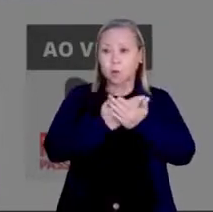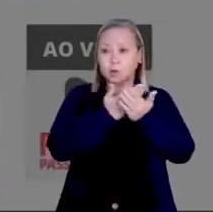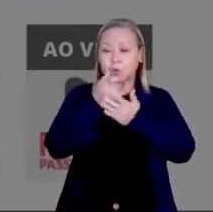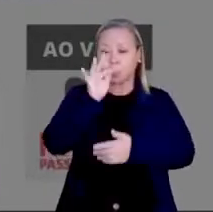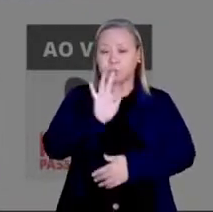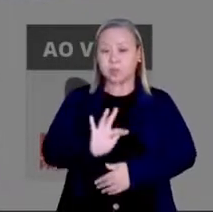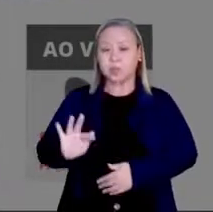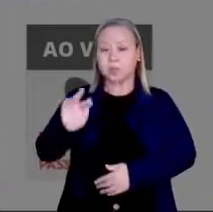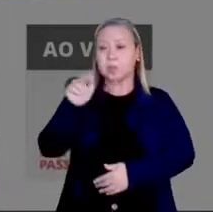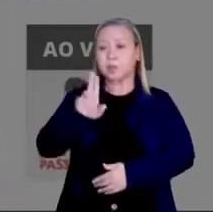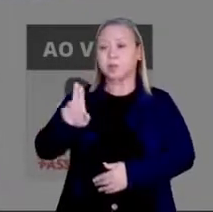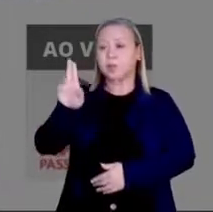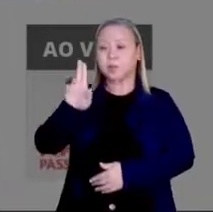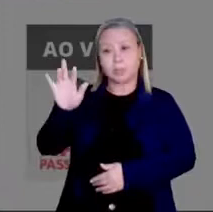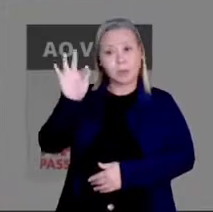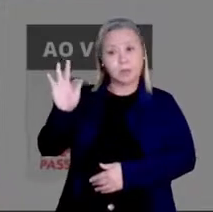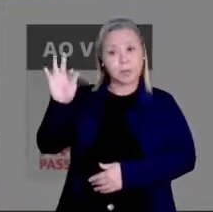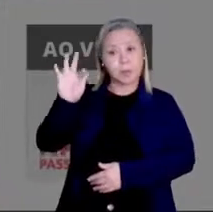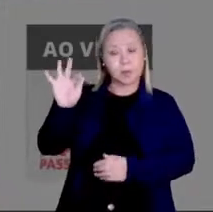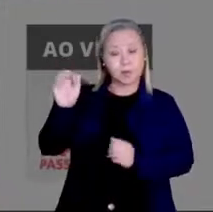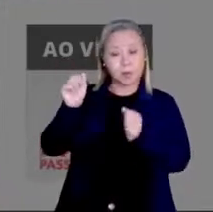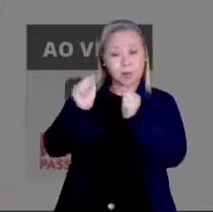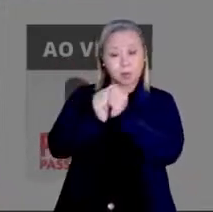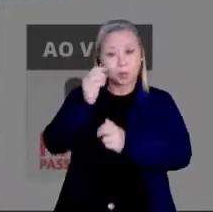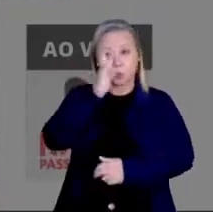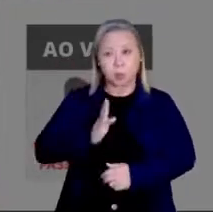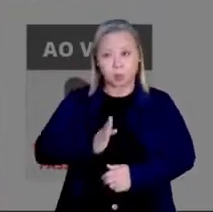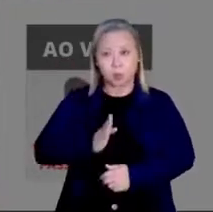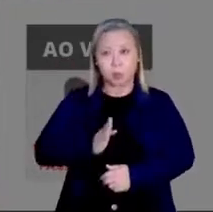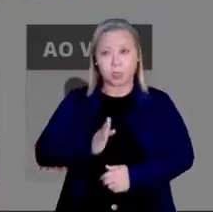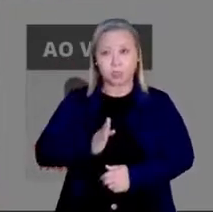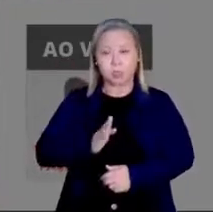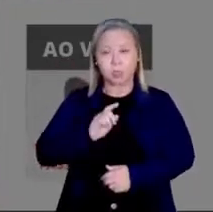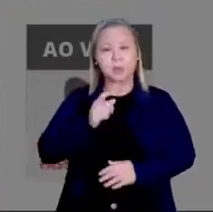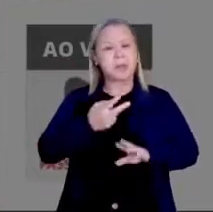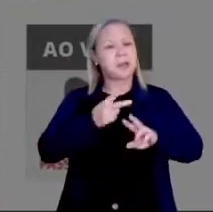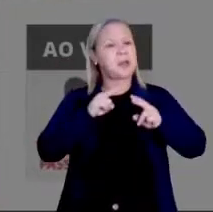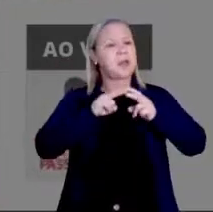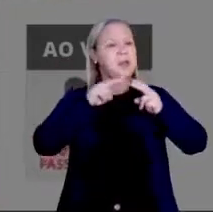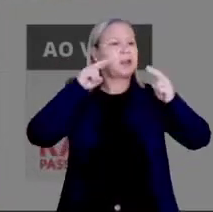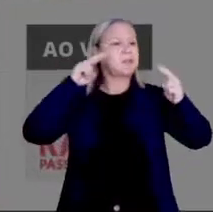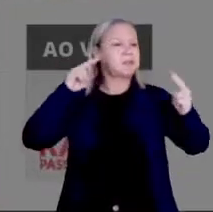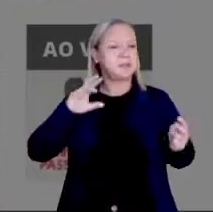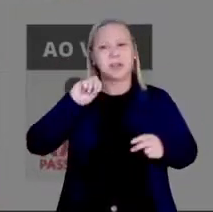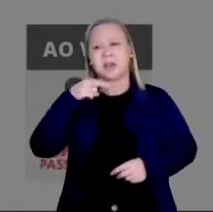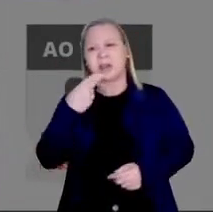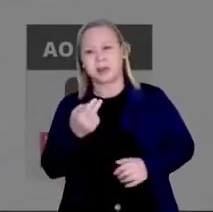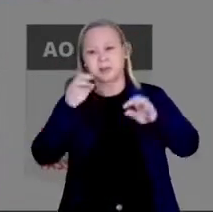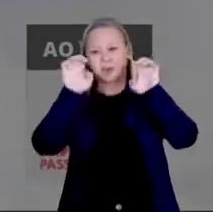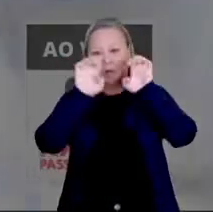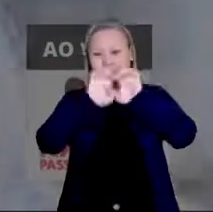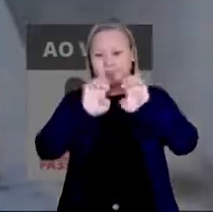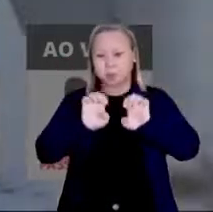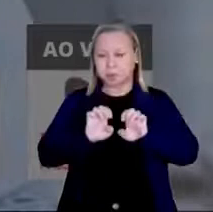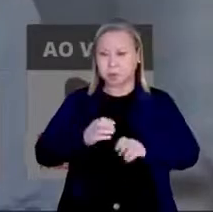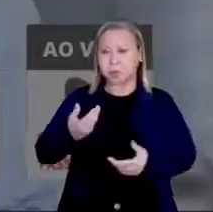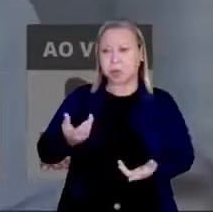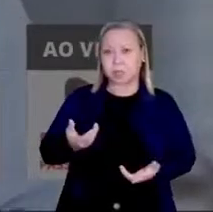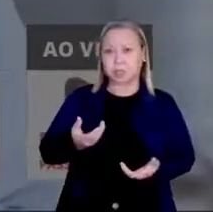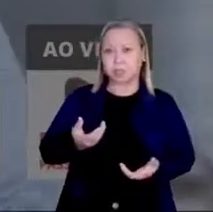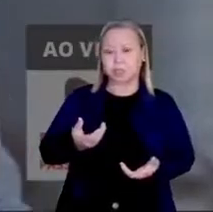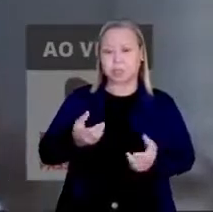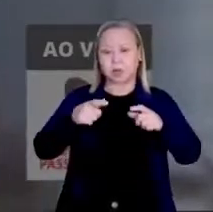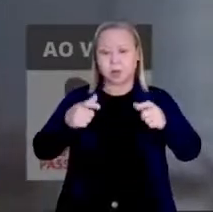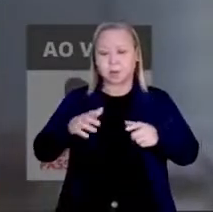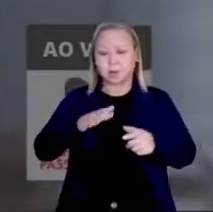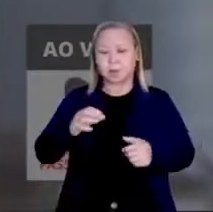no ensino universitário, superior e outros. Ô Juarez, esse é